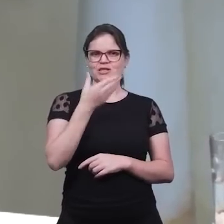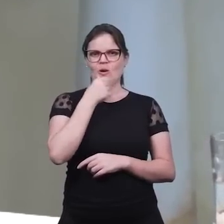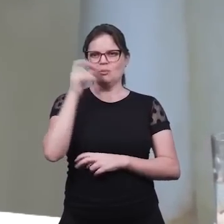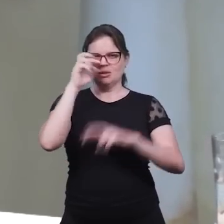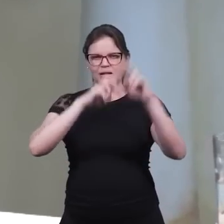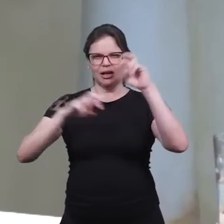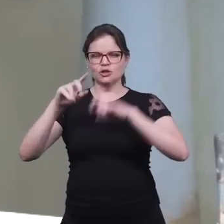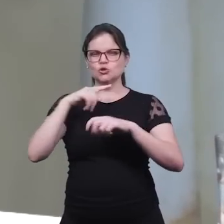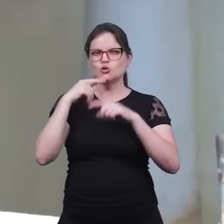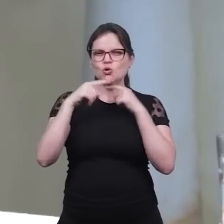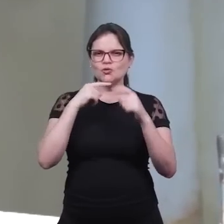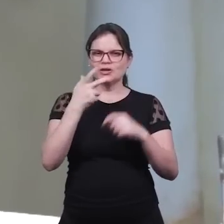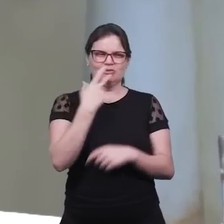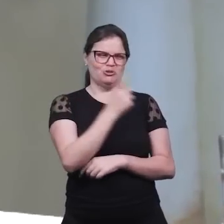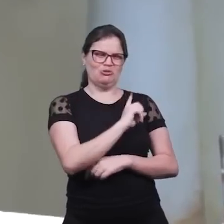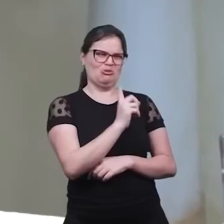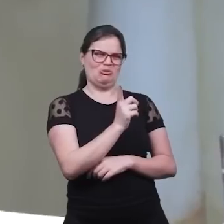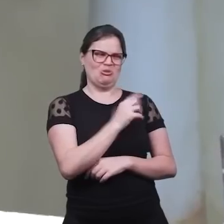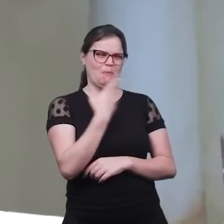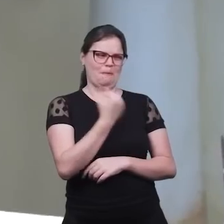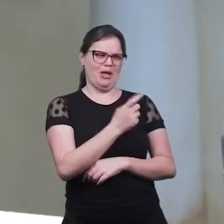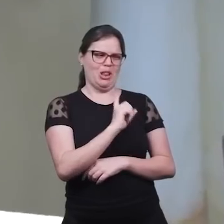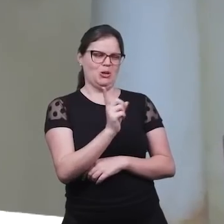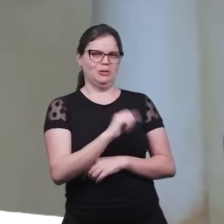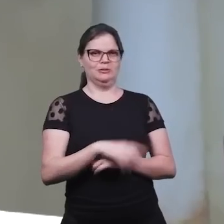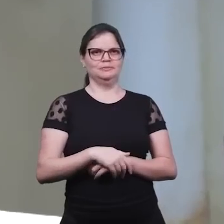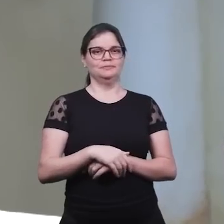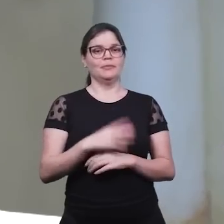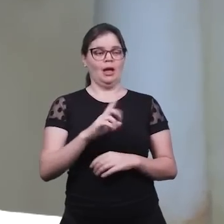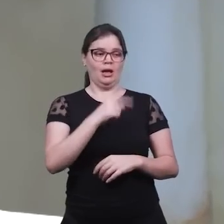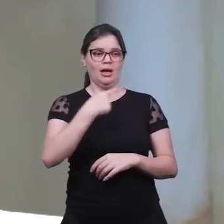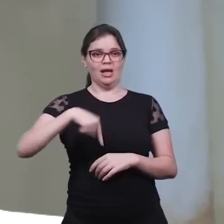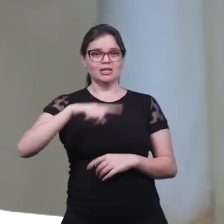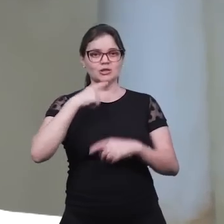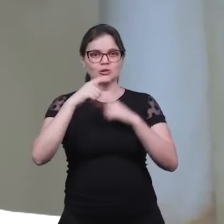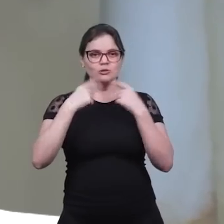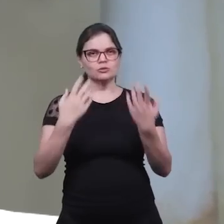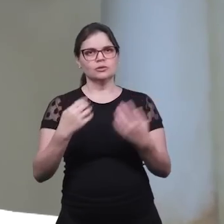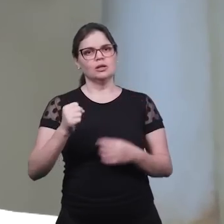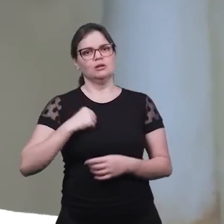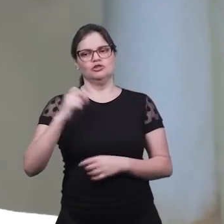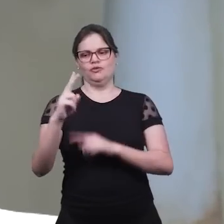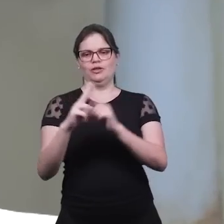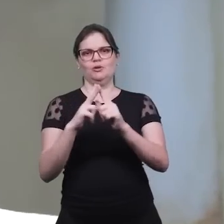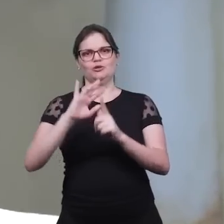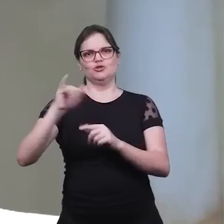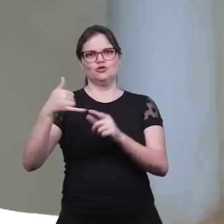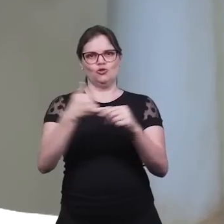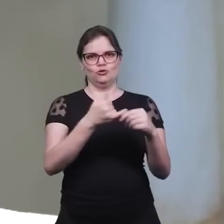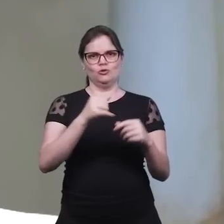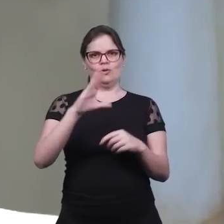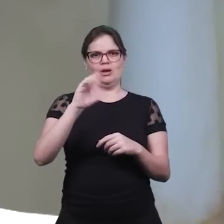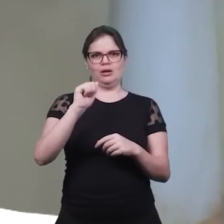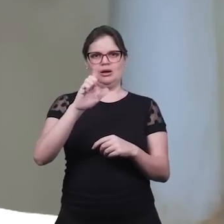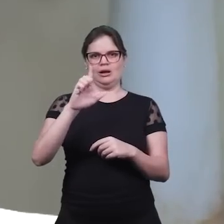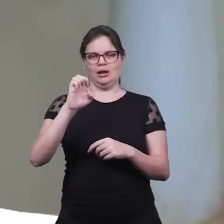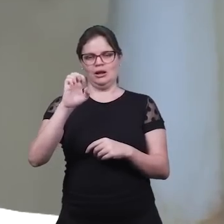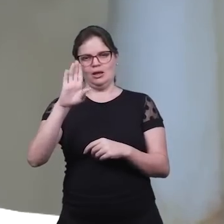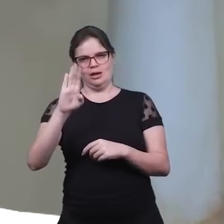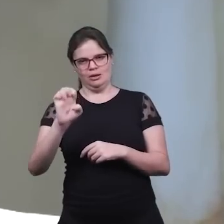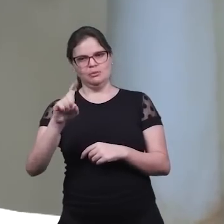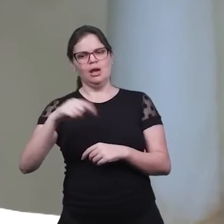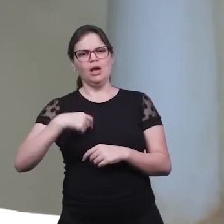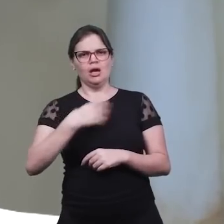espias não os deixou entrar na terra prometida. Ainda bem que tinha Josué e Caleb que confiaram, né? Não, o Senhor prometeu, ele vai nos dar essa